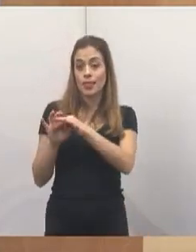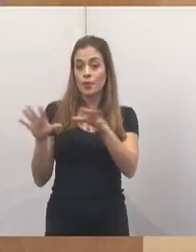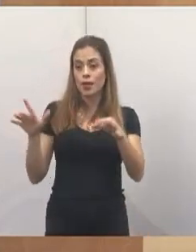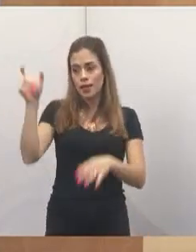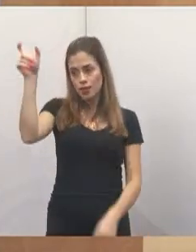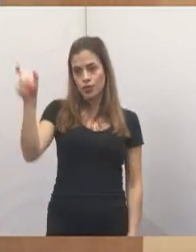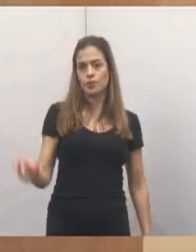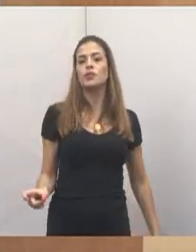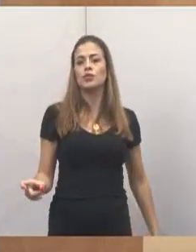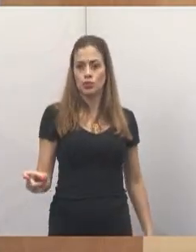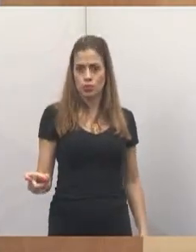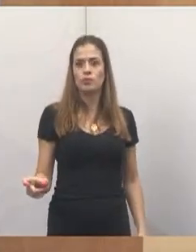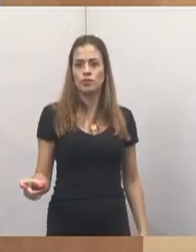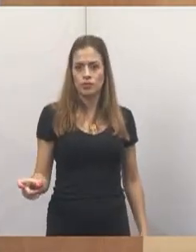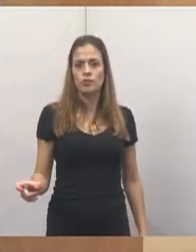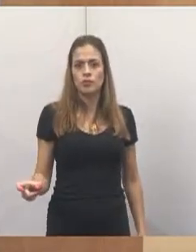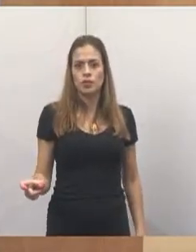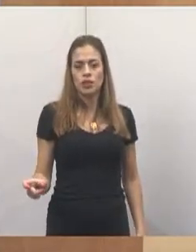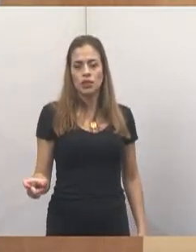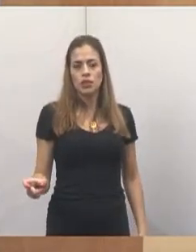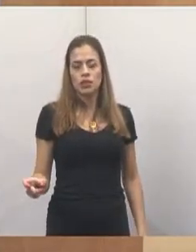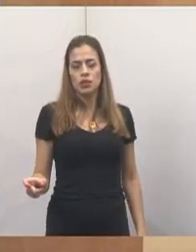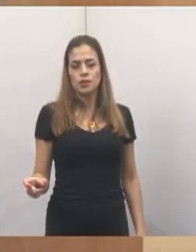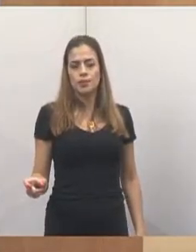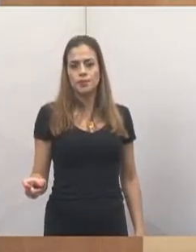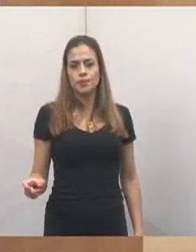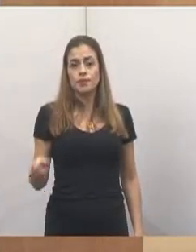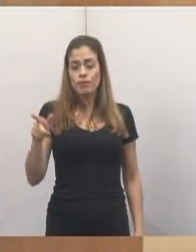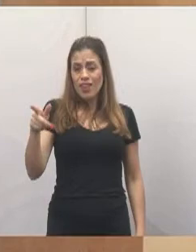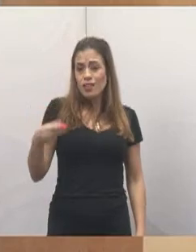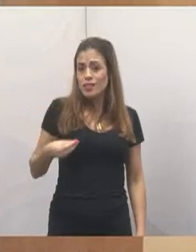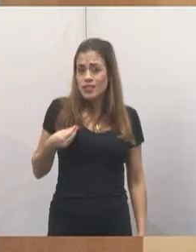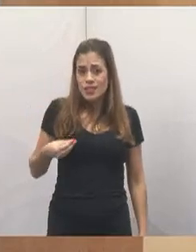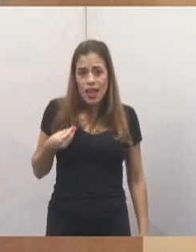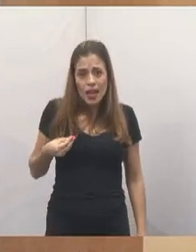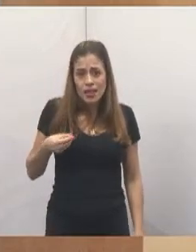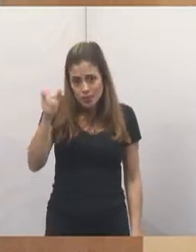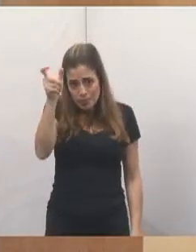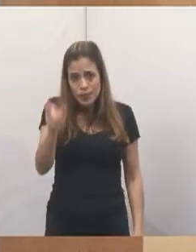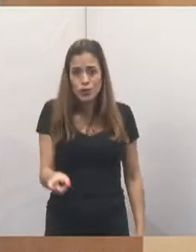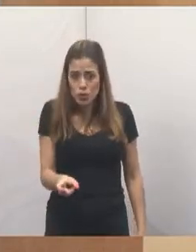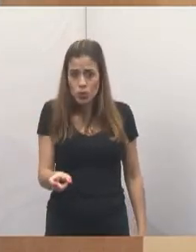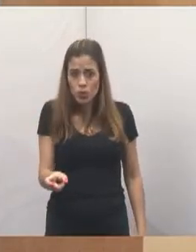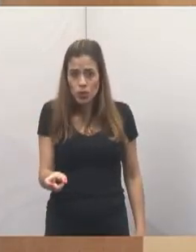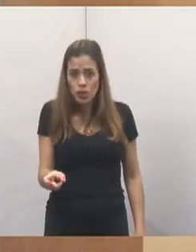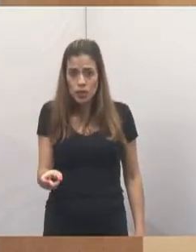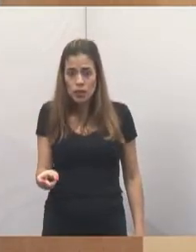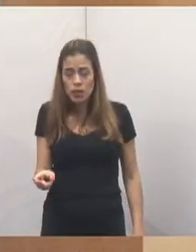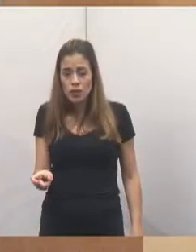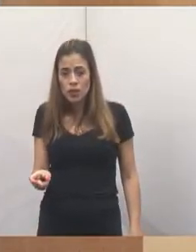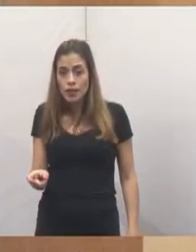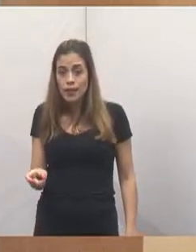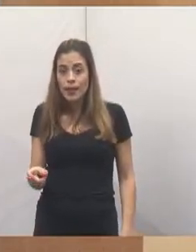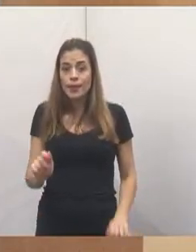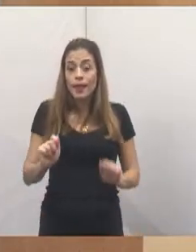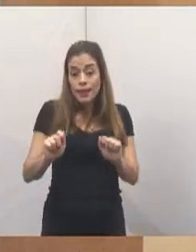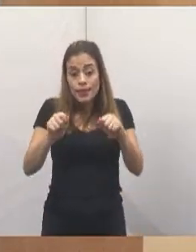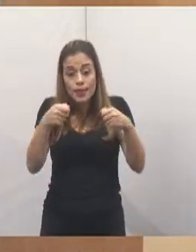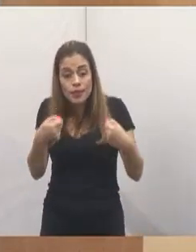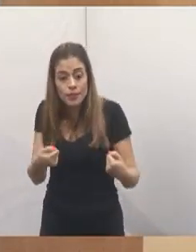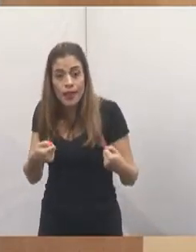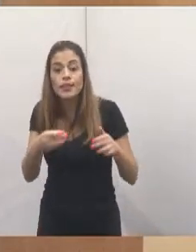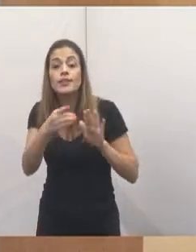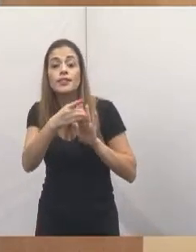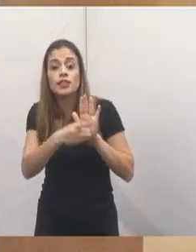de uma pessoa, está em jogo a subsistência de uma pessoa, está em jogo a defesa do direito de um trabalhador.